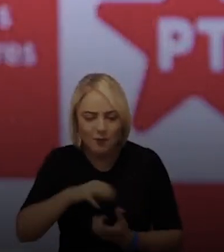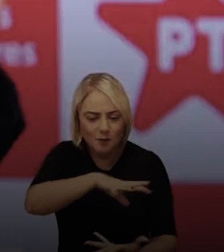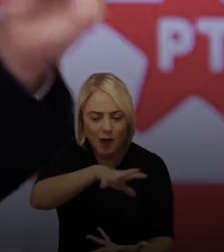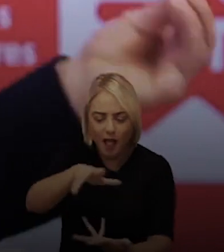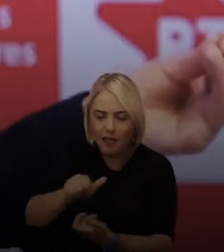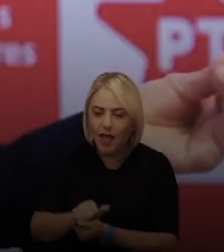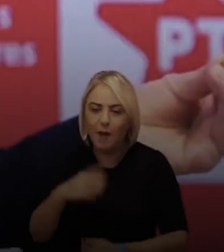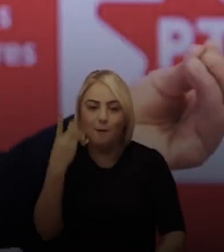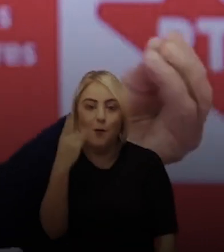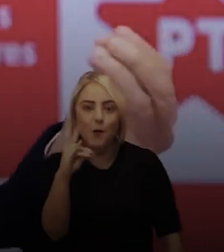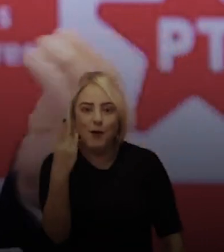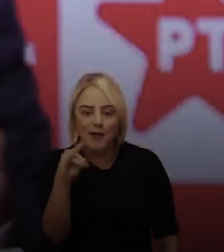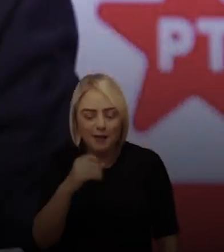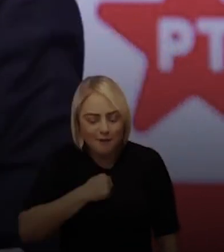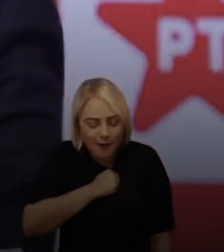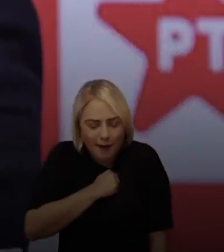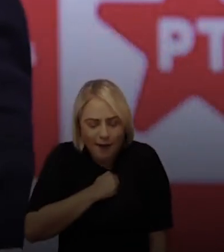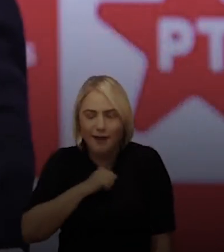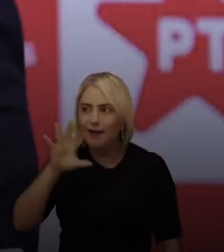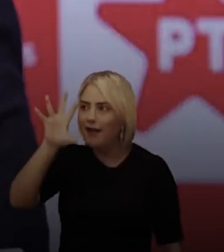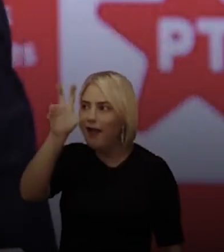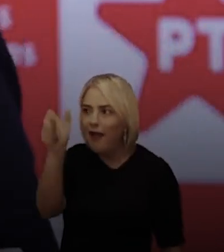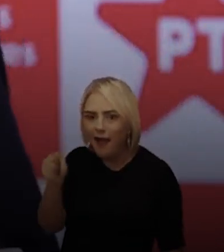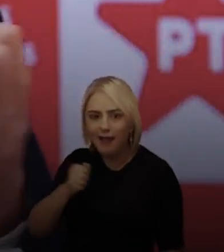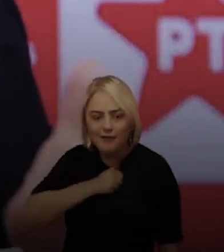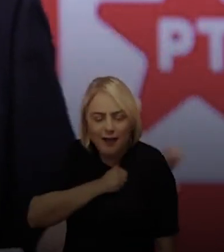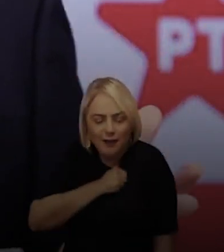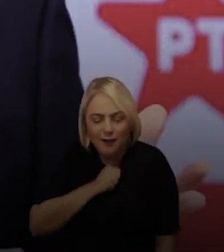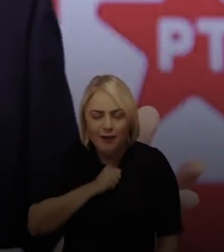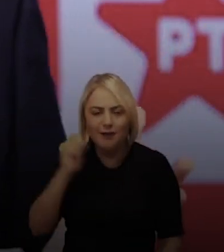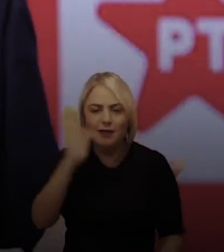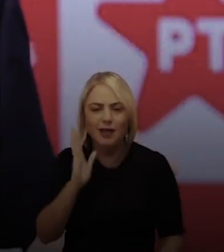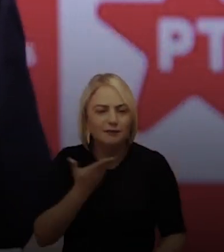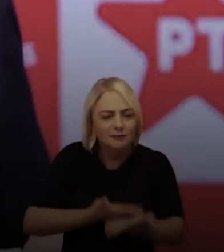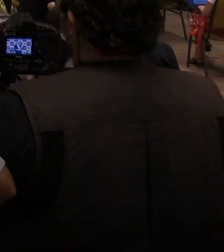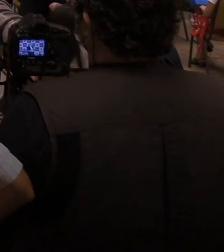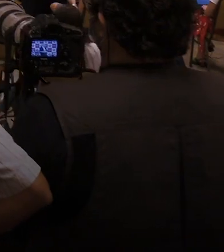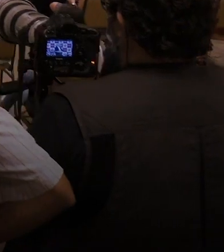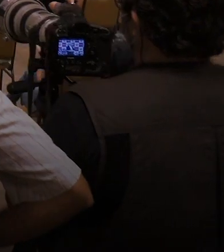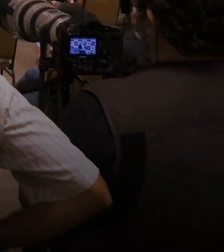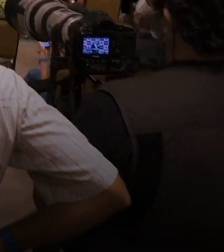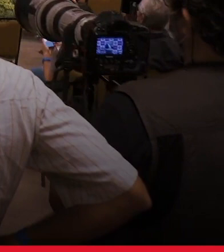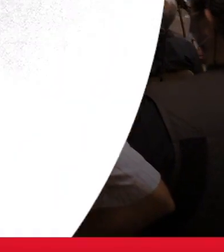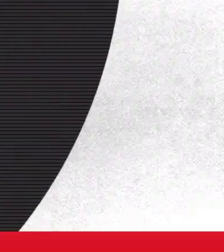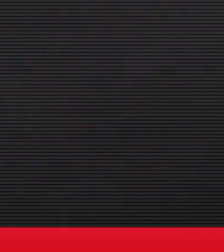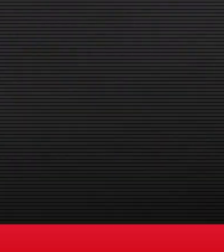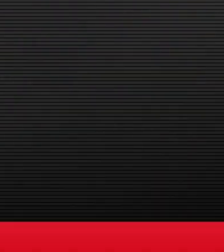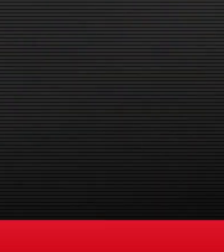a Bolívia vai voltar a gostar do Brasil, a África vai voltar a gostar do Brasil, nós vamos gostar de todo mundo.